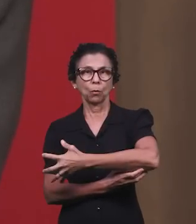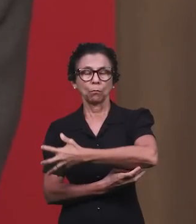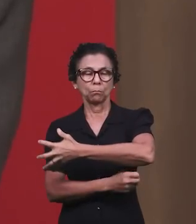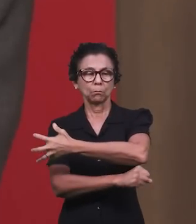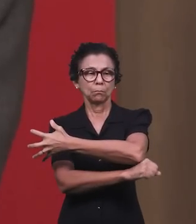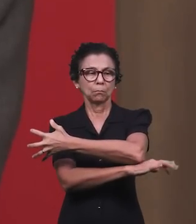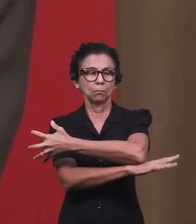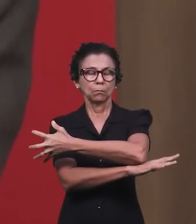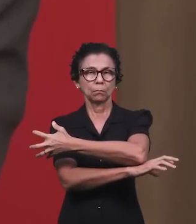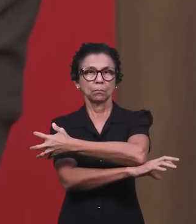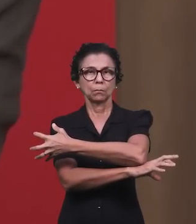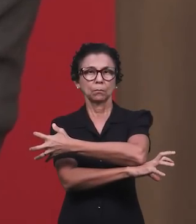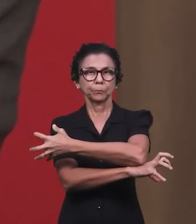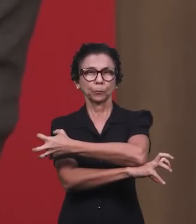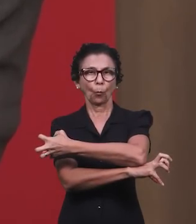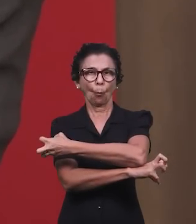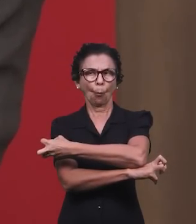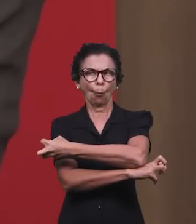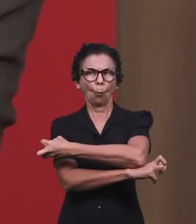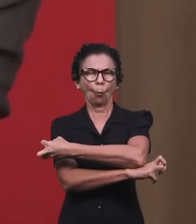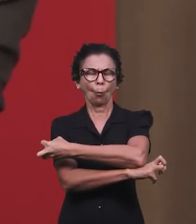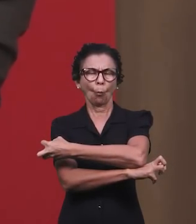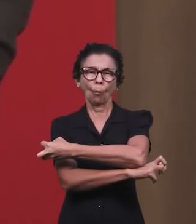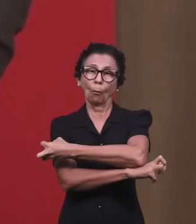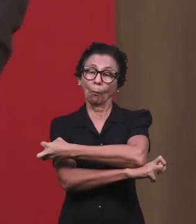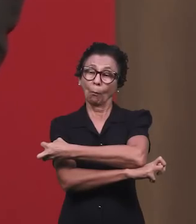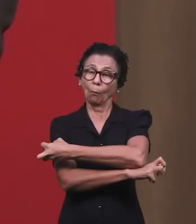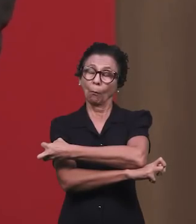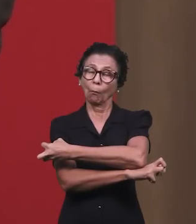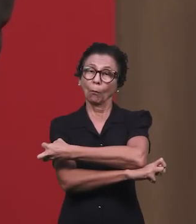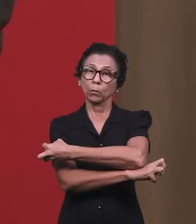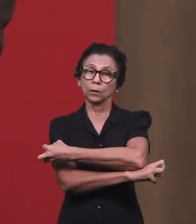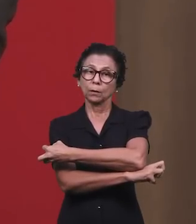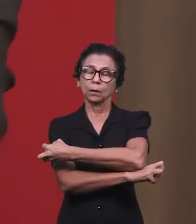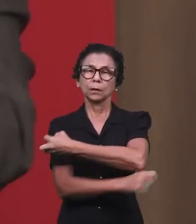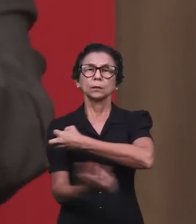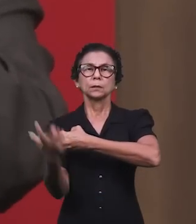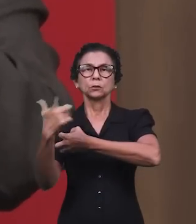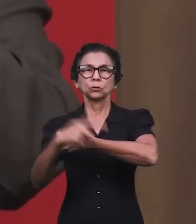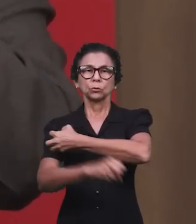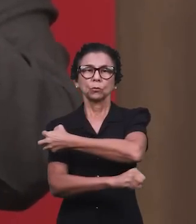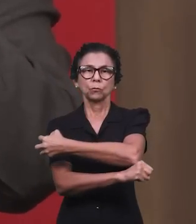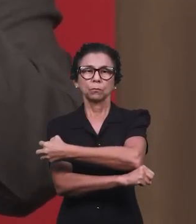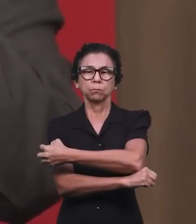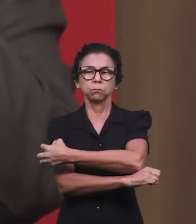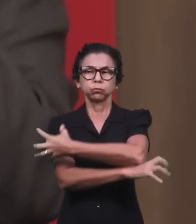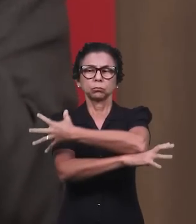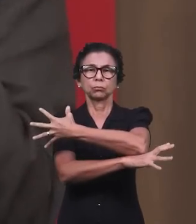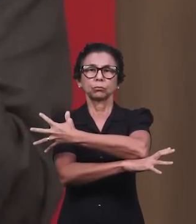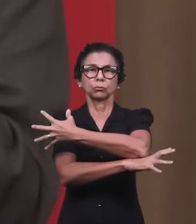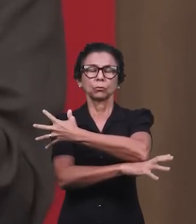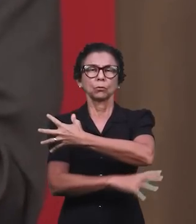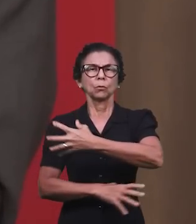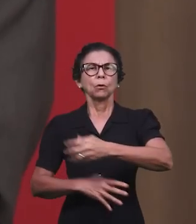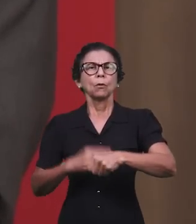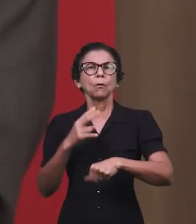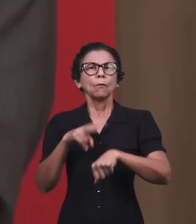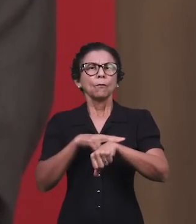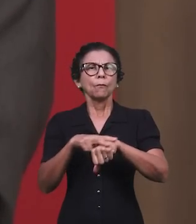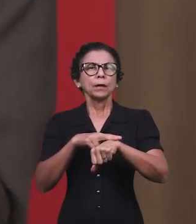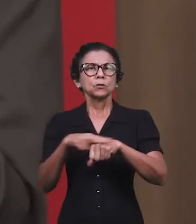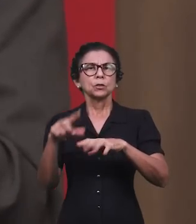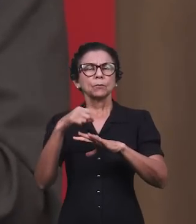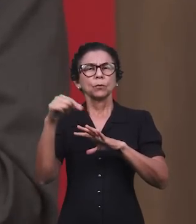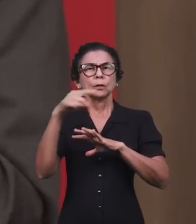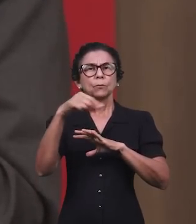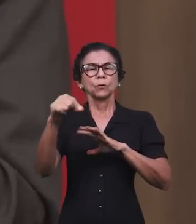Então Israel, olhando para a figueira, vendo que está nascendo folhas, Israel tem o discernimento que está chegando o